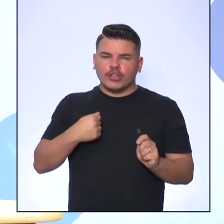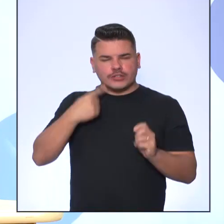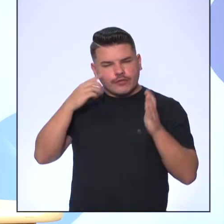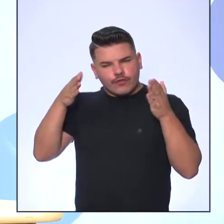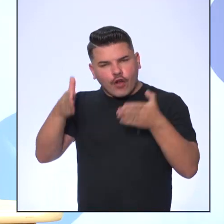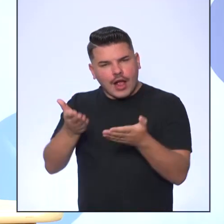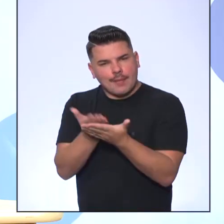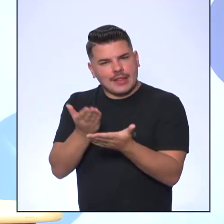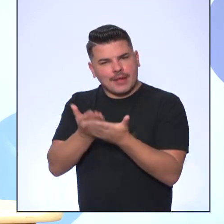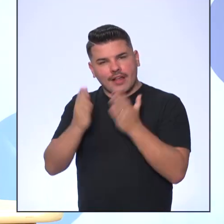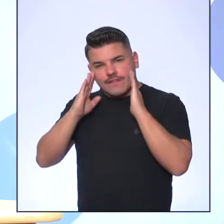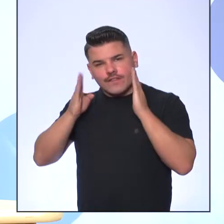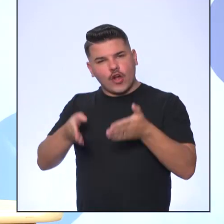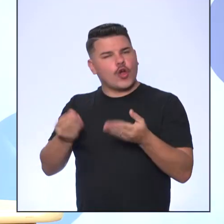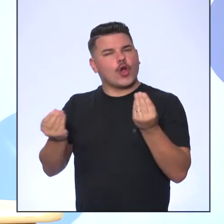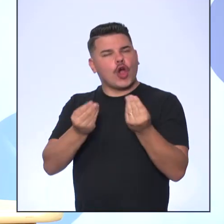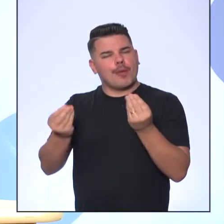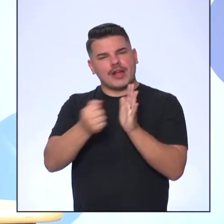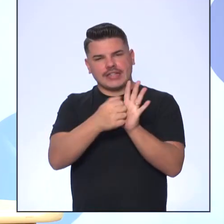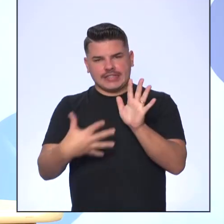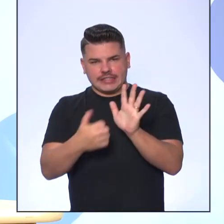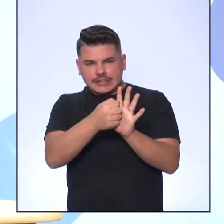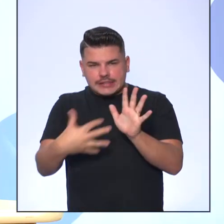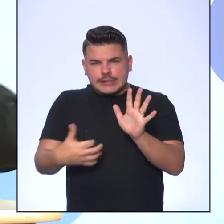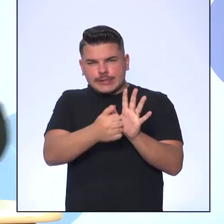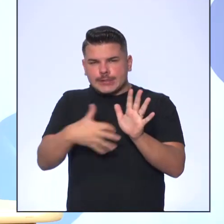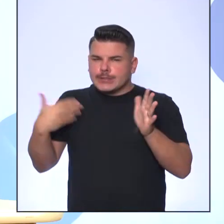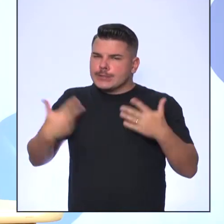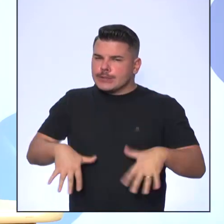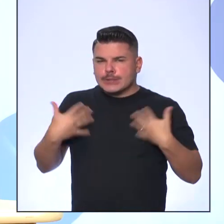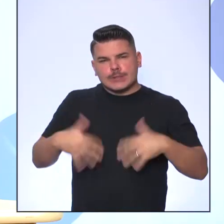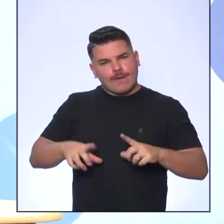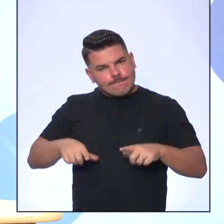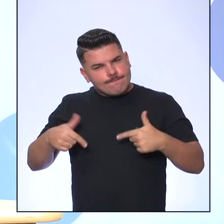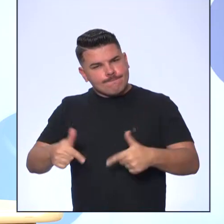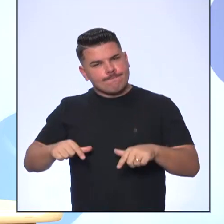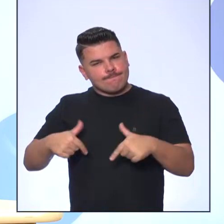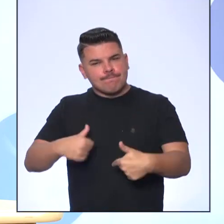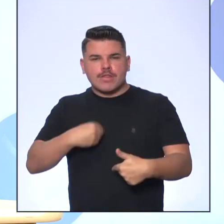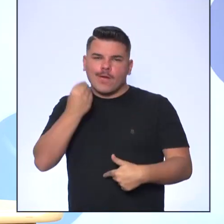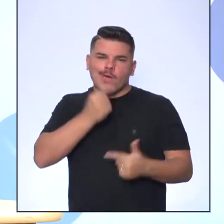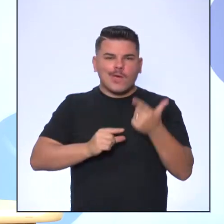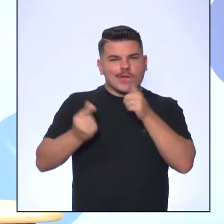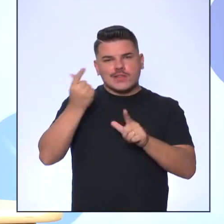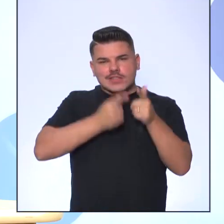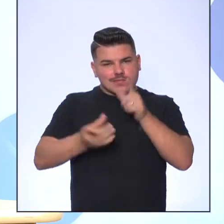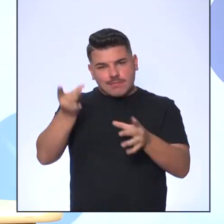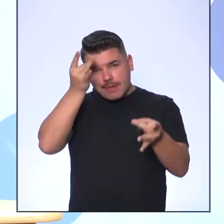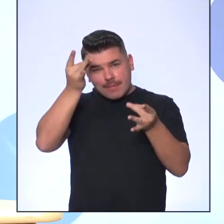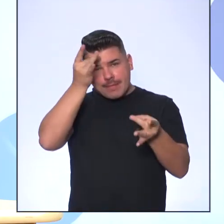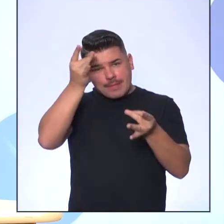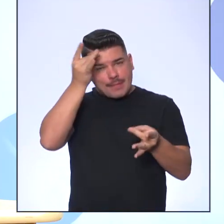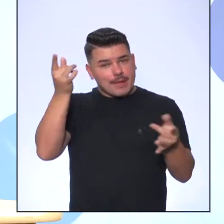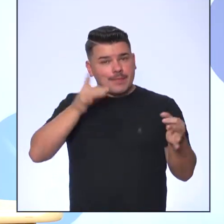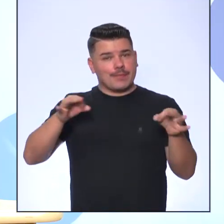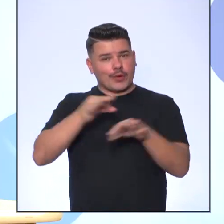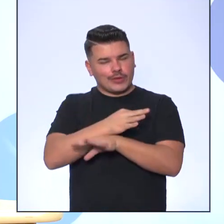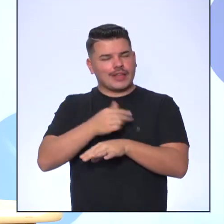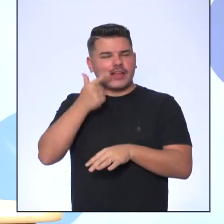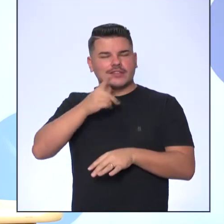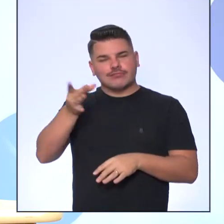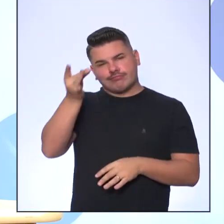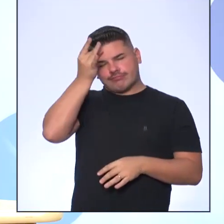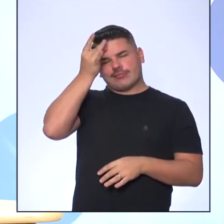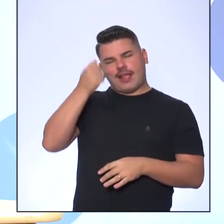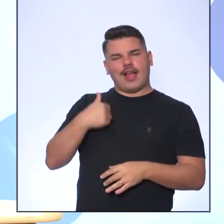nessa parte mais de exercícios para a gente conseguir, né? Para nós conseguirmos executar e, claro, montar essa habilidade